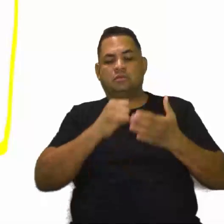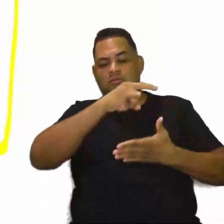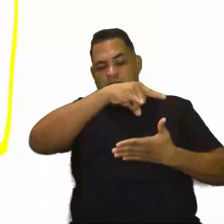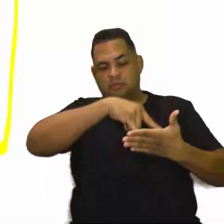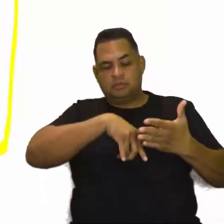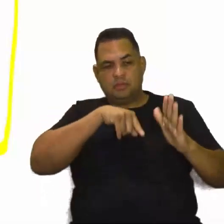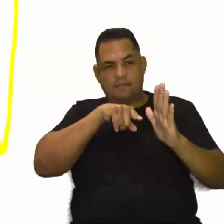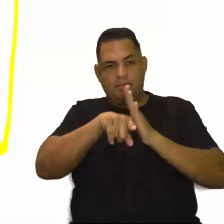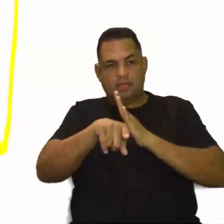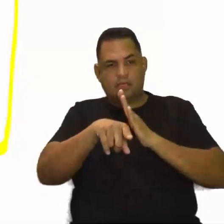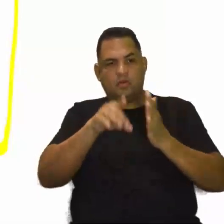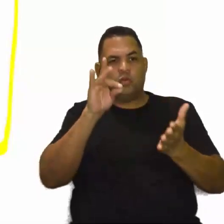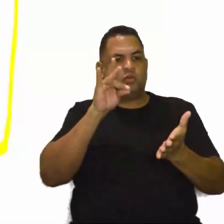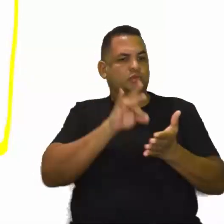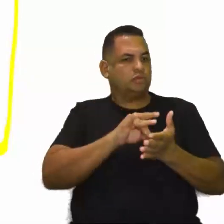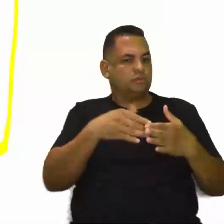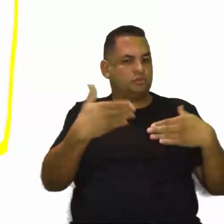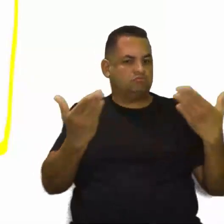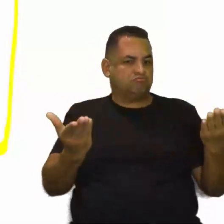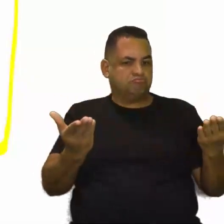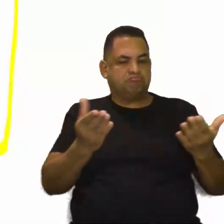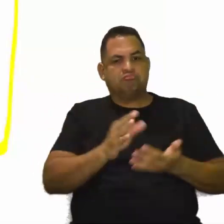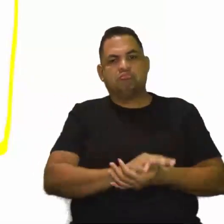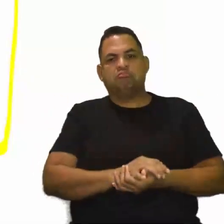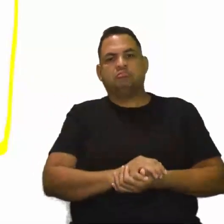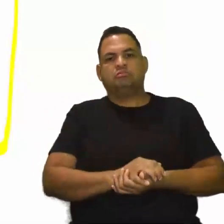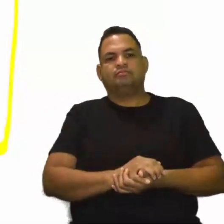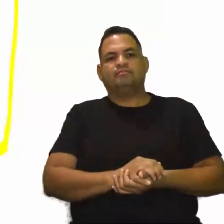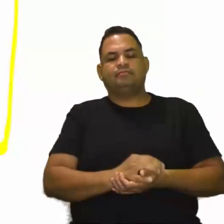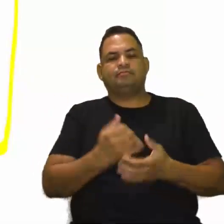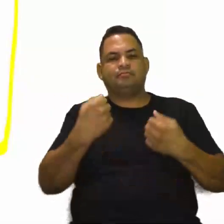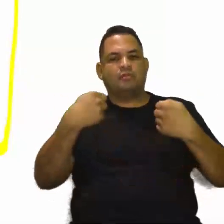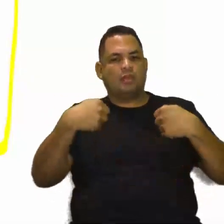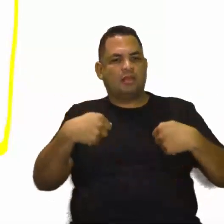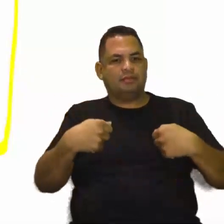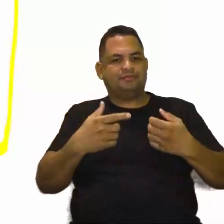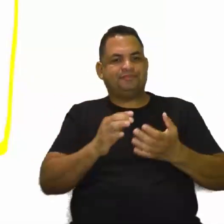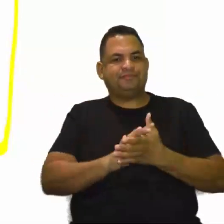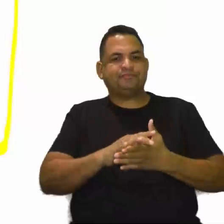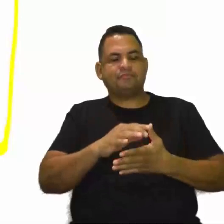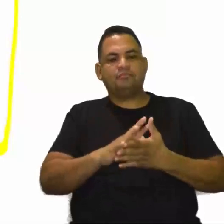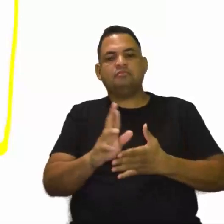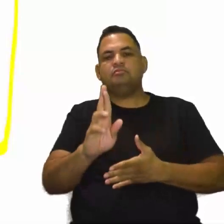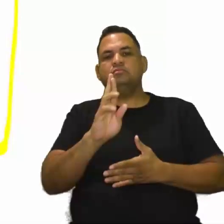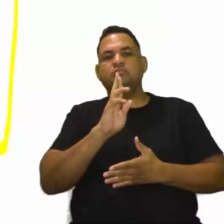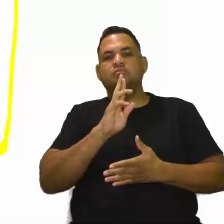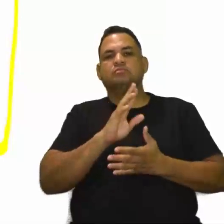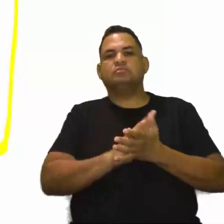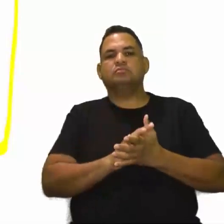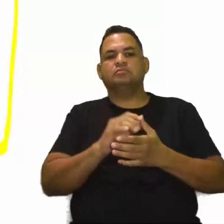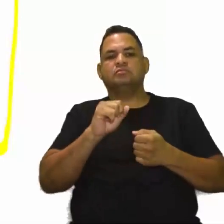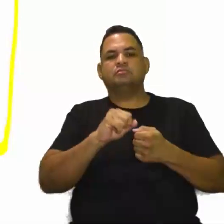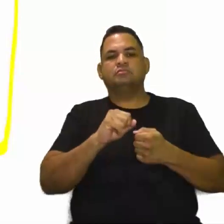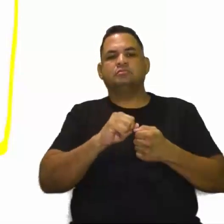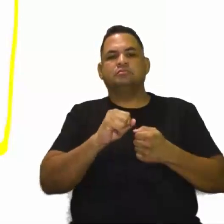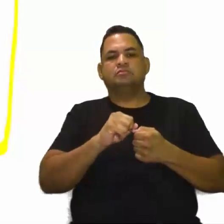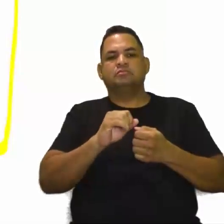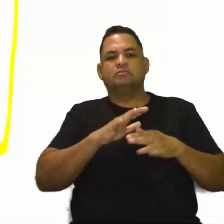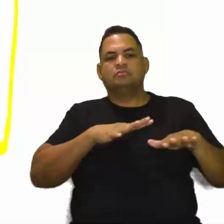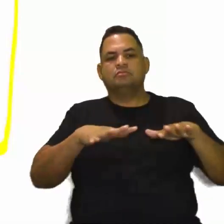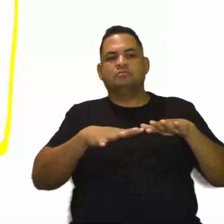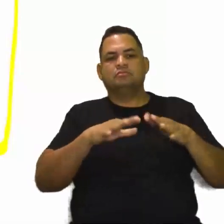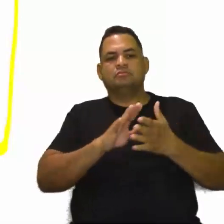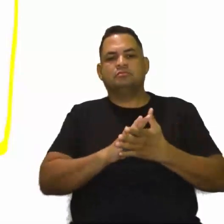questões afirmativas, perguntas, né? Para você poder responder. Você vai fazer esse mexa-se